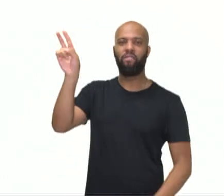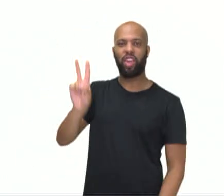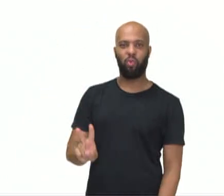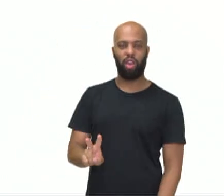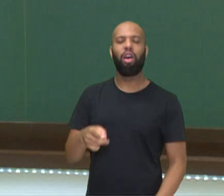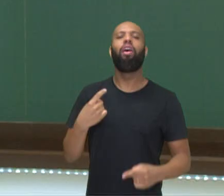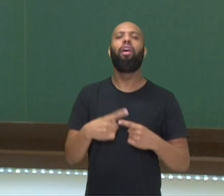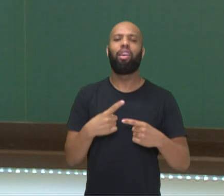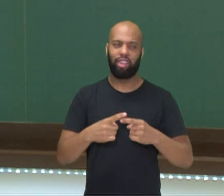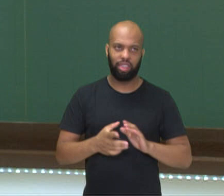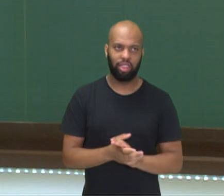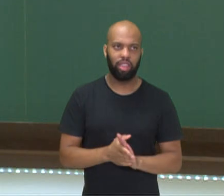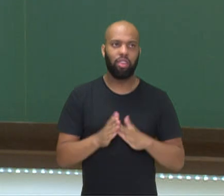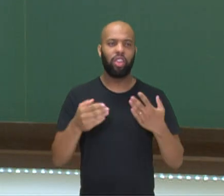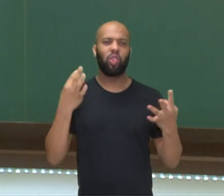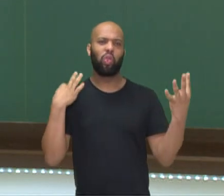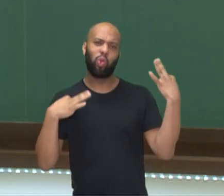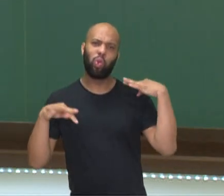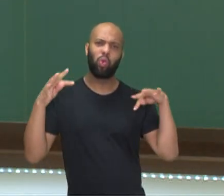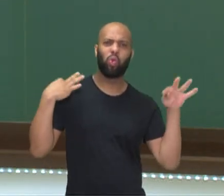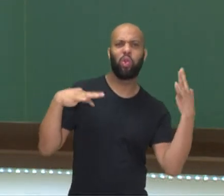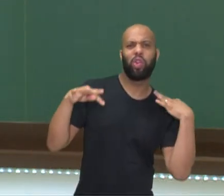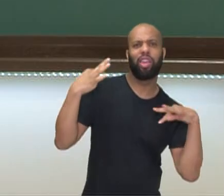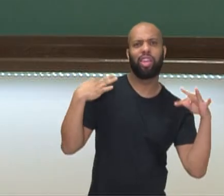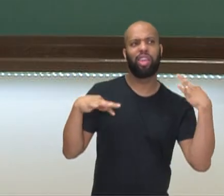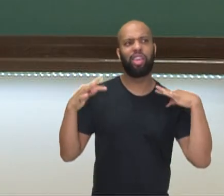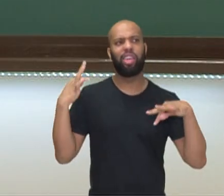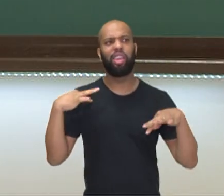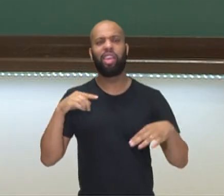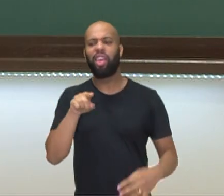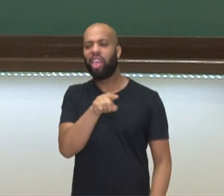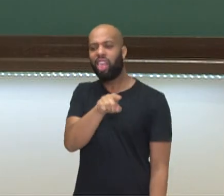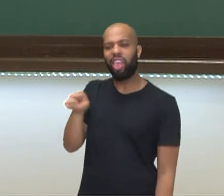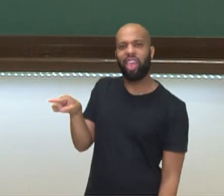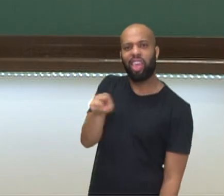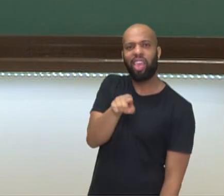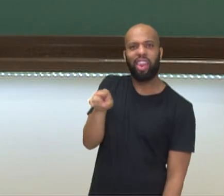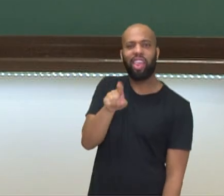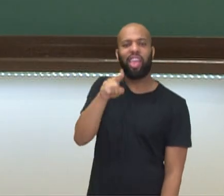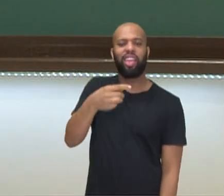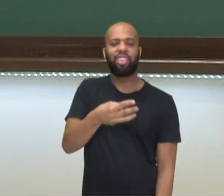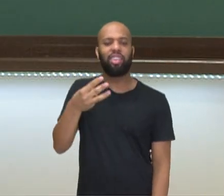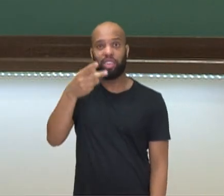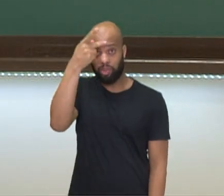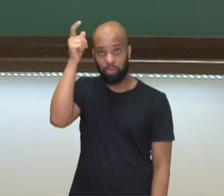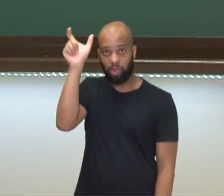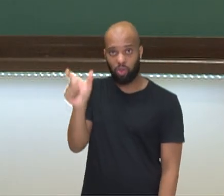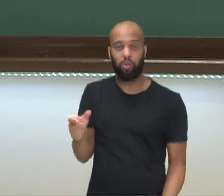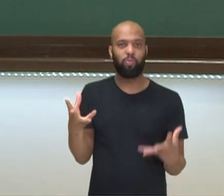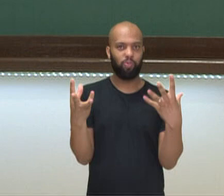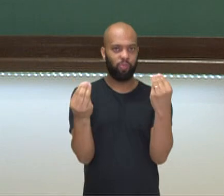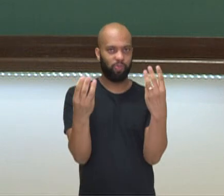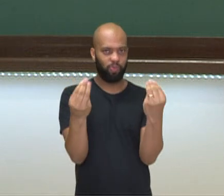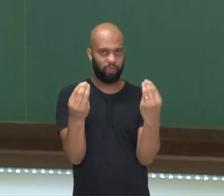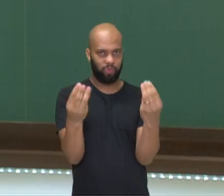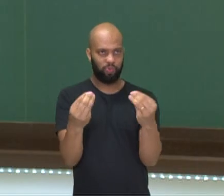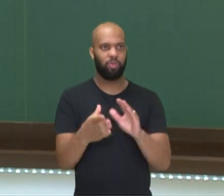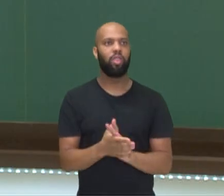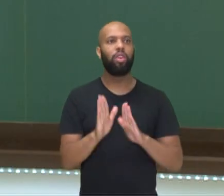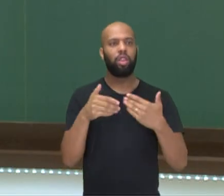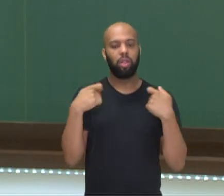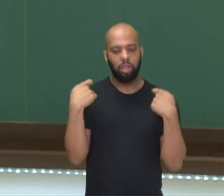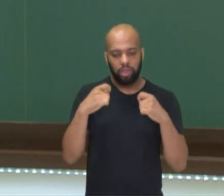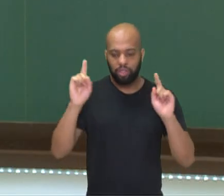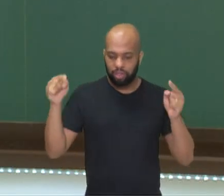professora? Porque los turistas são eles. Eles, terceira pessoa do plural. Então, a gente